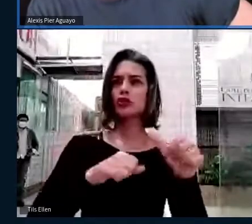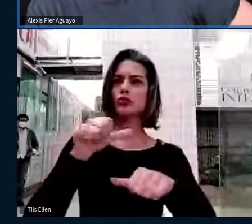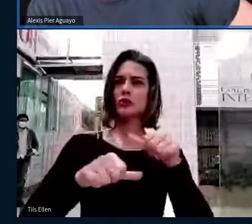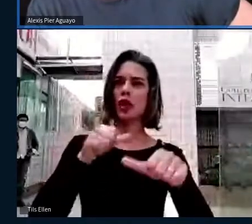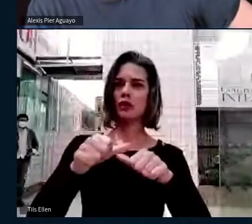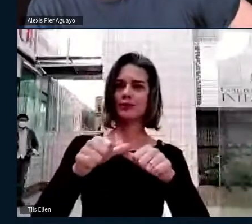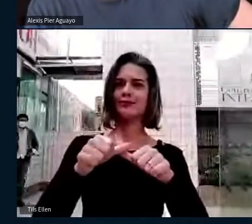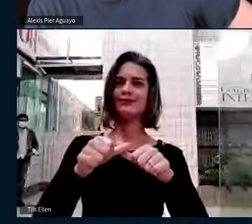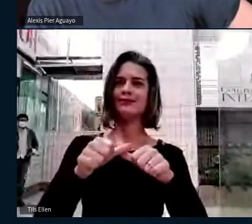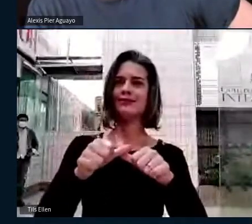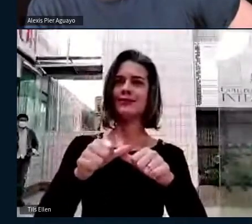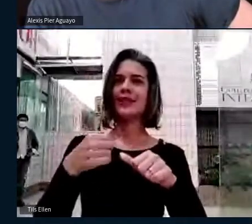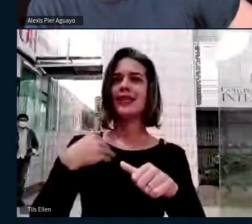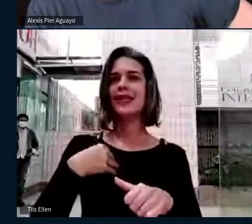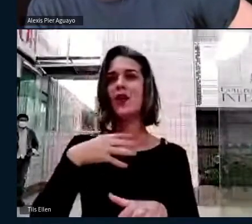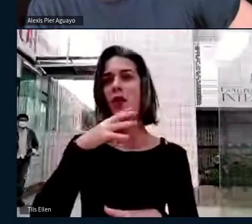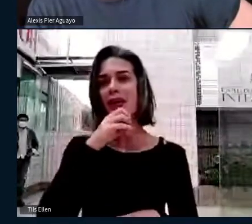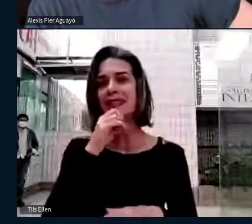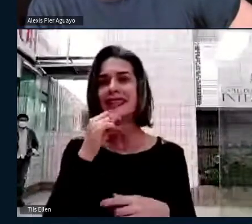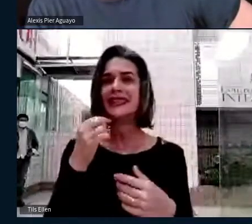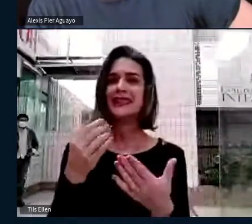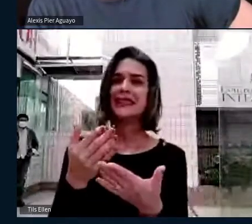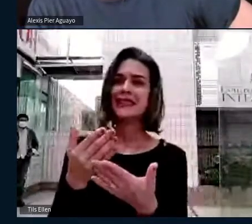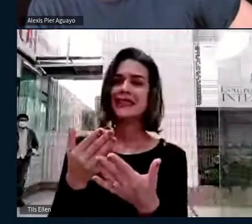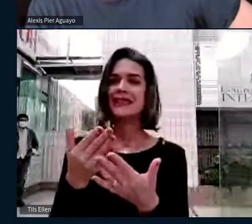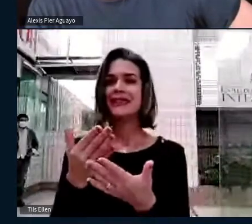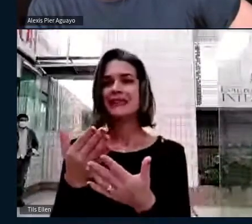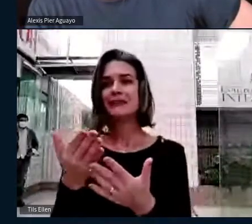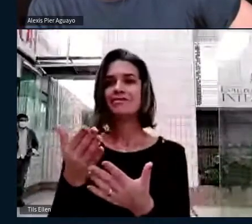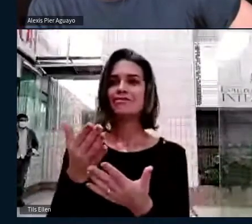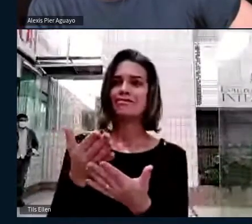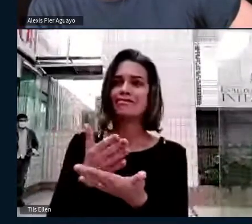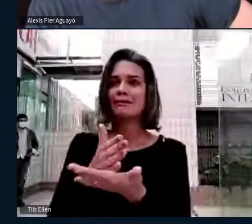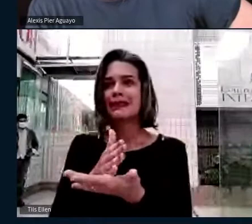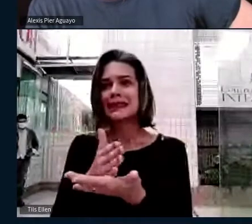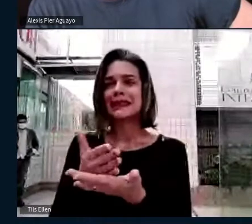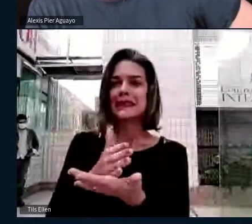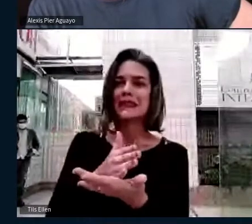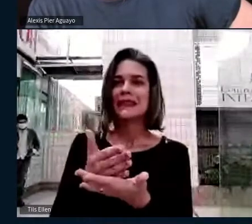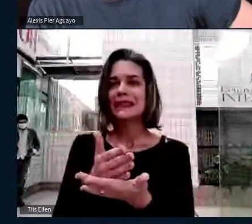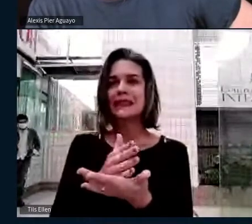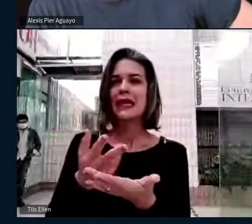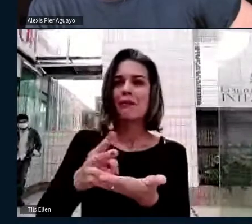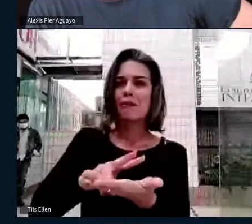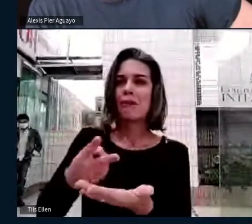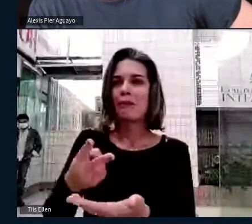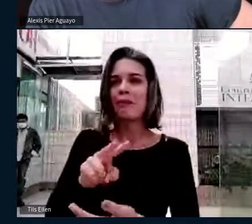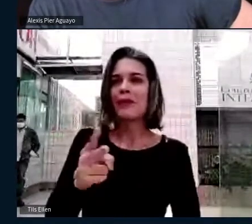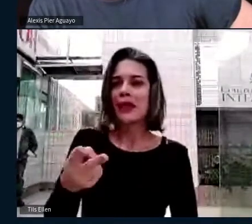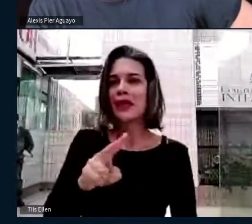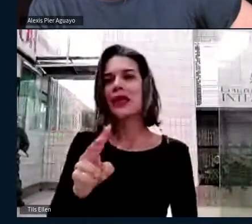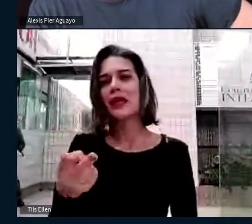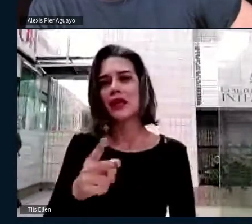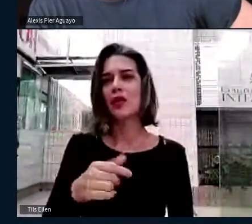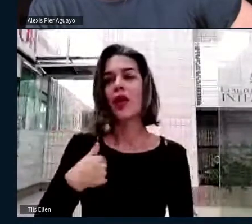ficou um pouco contraditório, embora eu tenha entendido que você tenha querido dizer nesse trecho. Então,